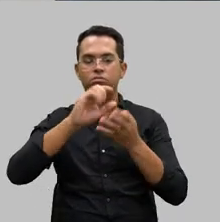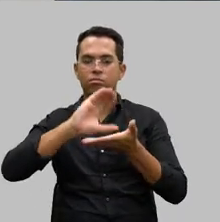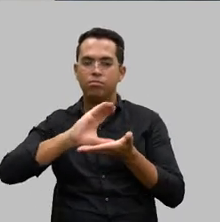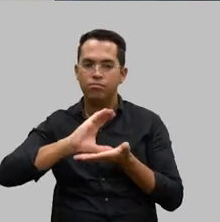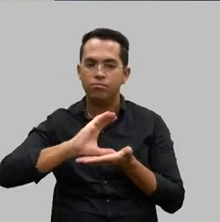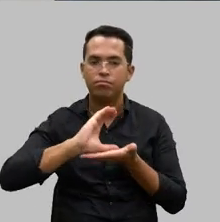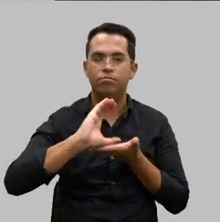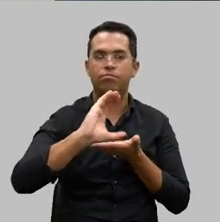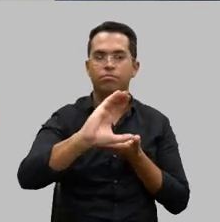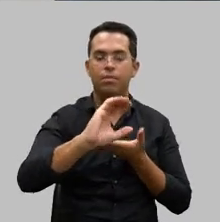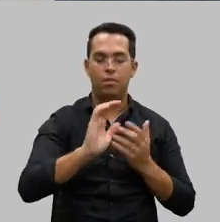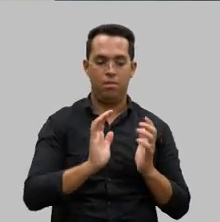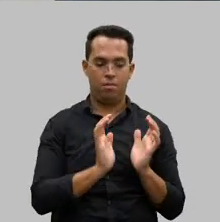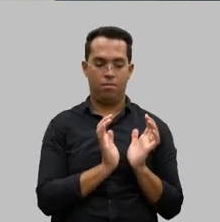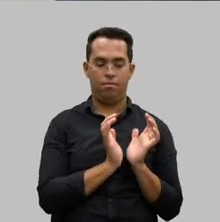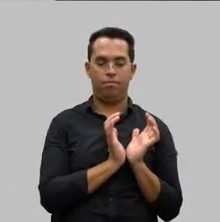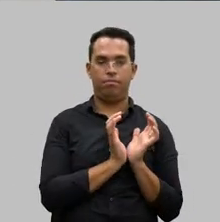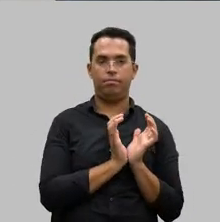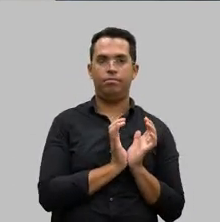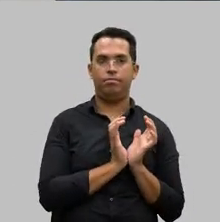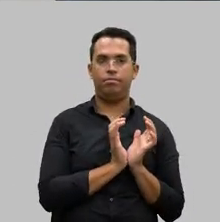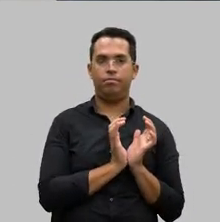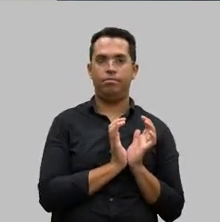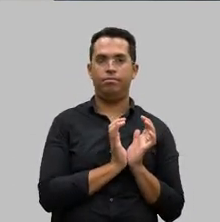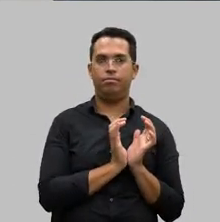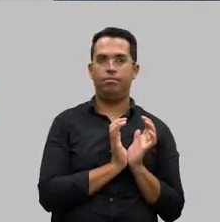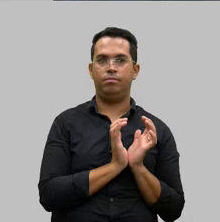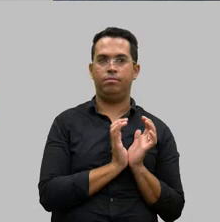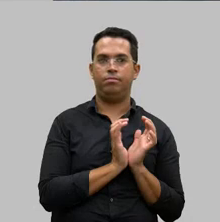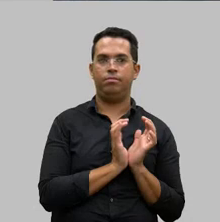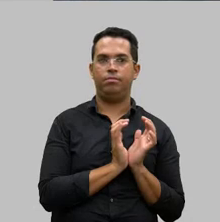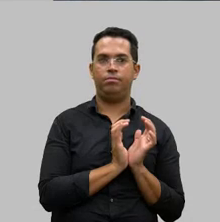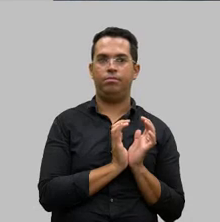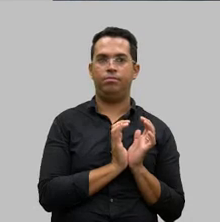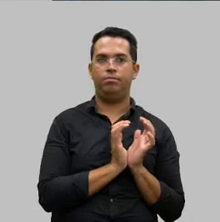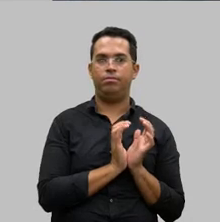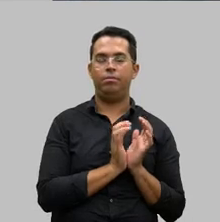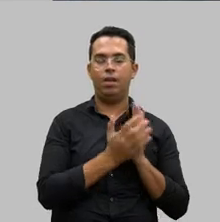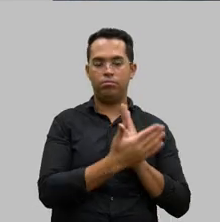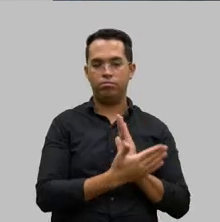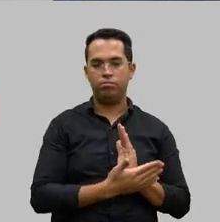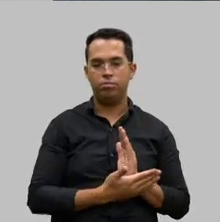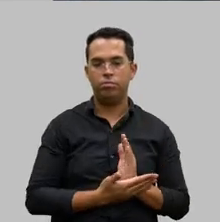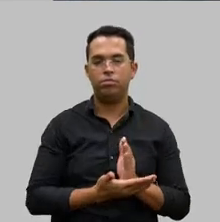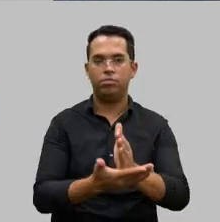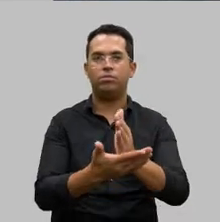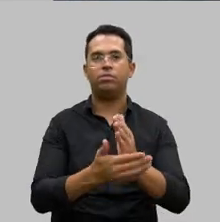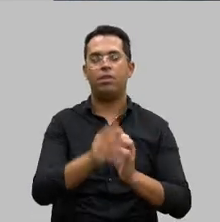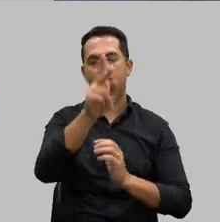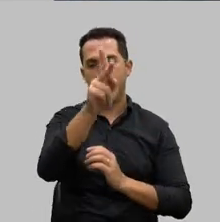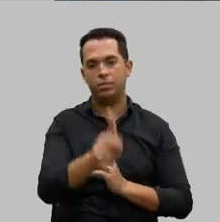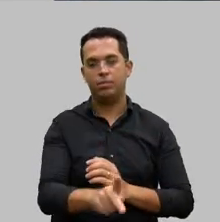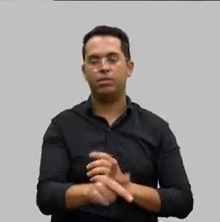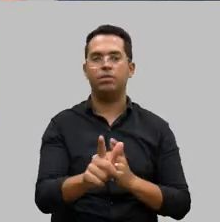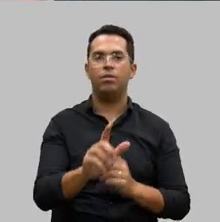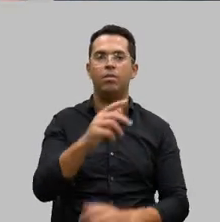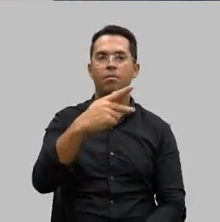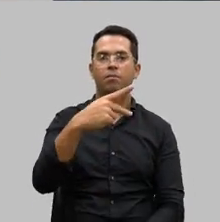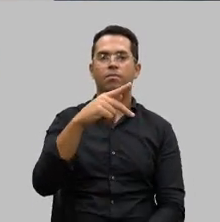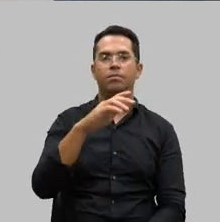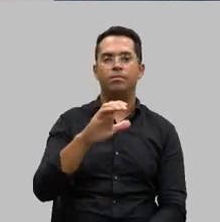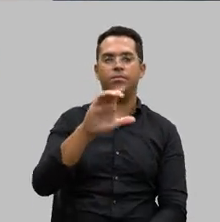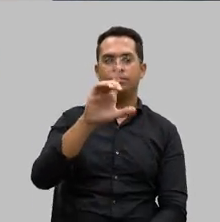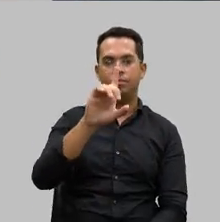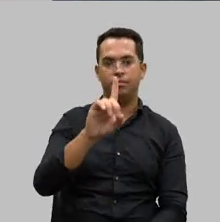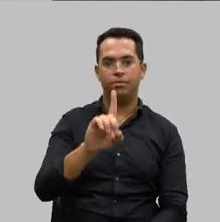possibilita esse recurso através das pessoas com deficiência dando suporte um apoio a sapai uma coisa que né já foi